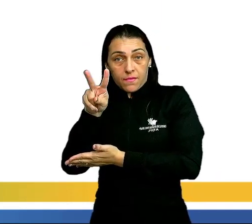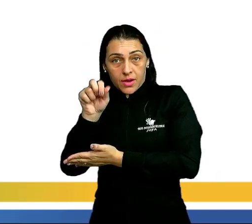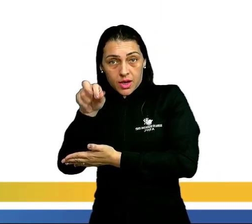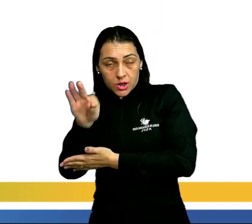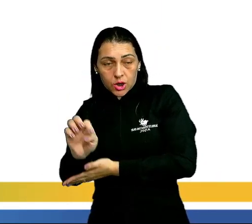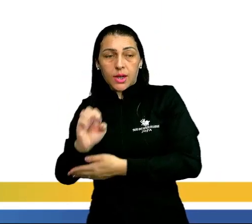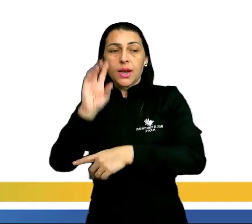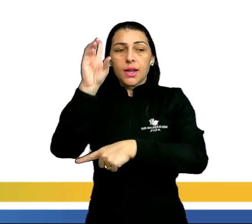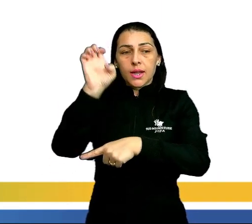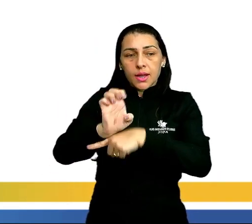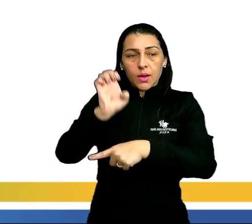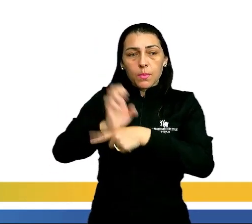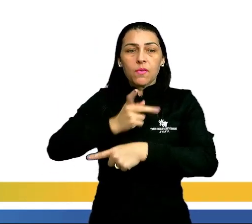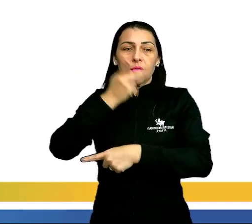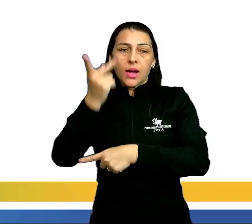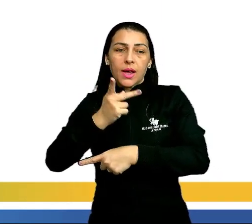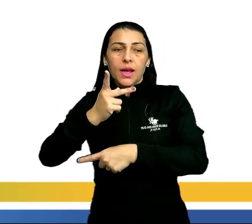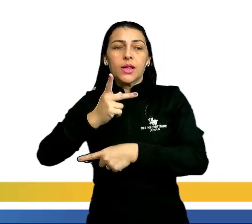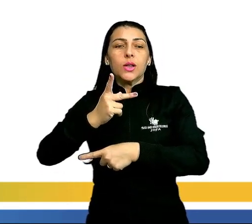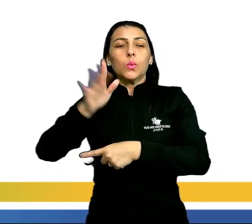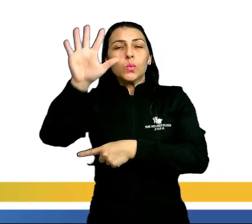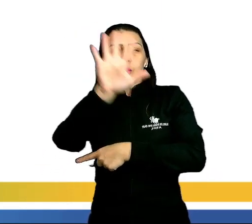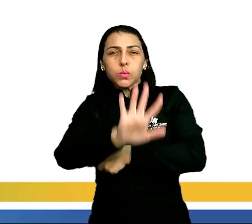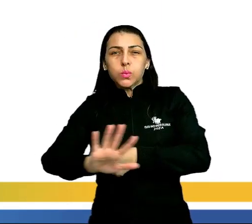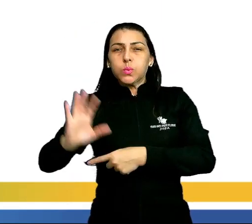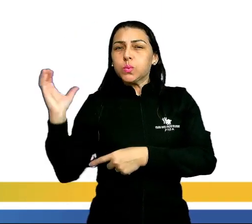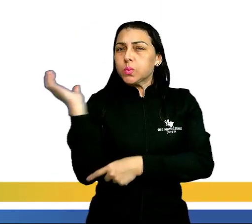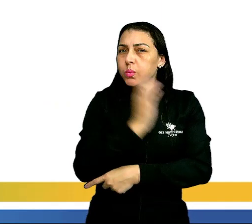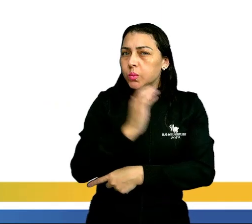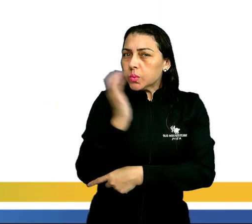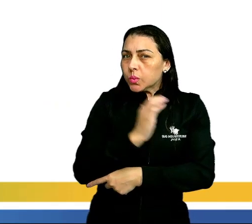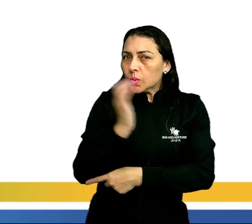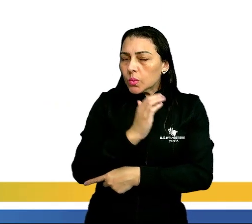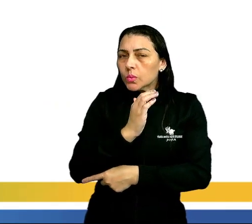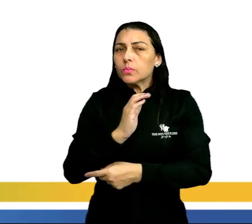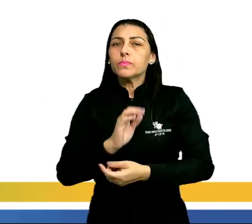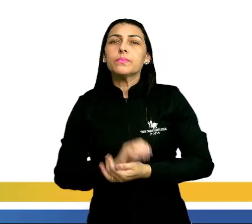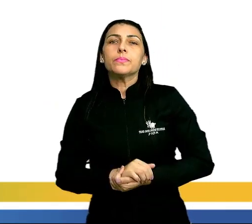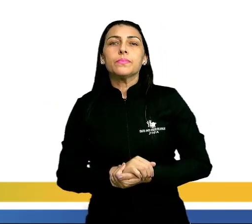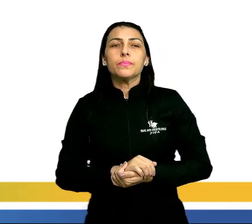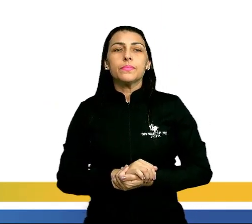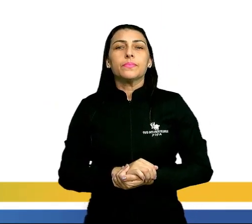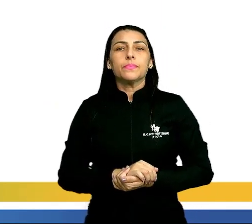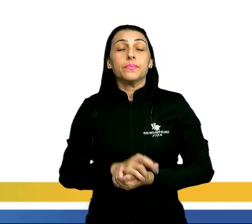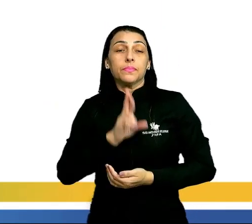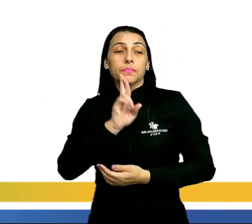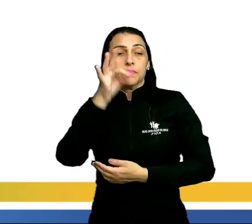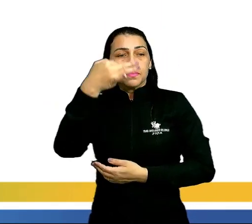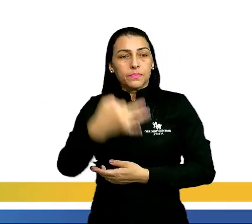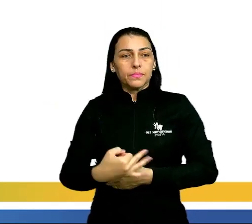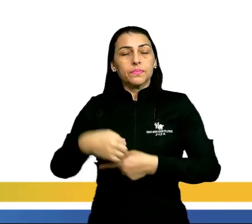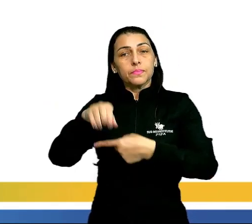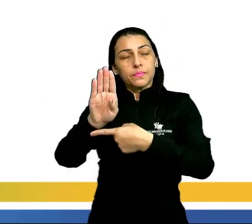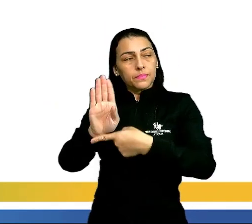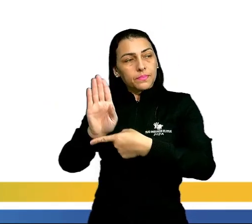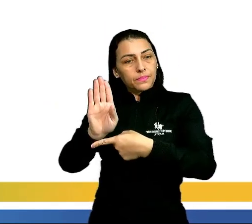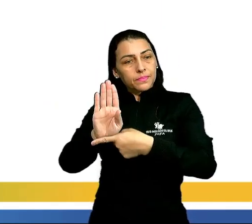irrelevante. Letra E, uma falácia de generalização apressada. A resposta